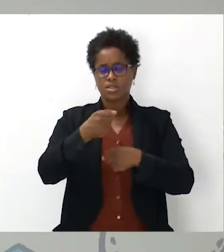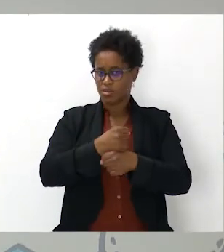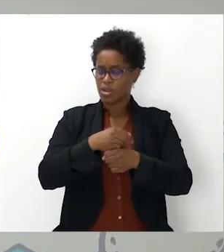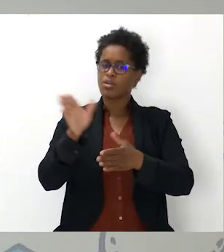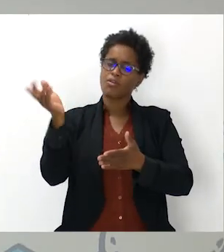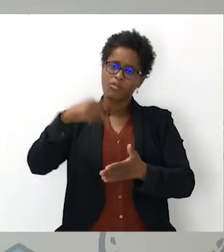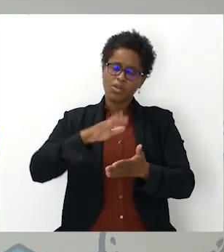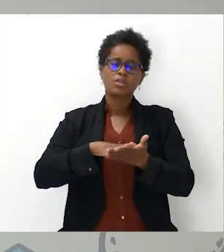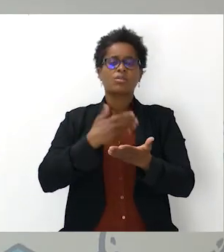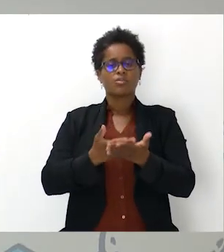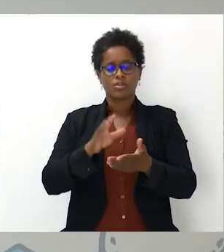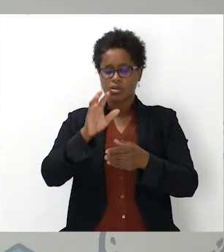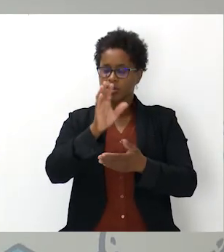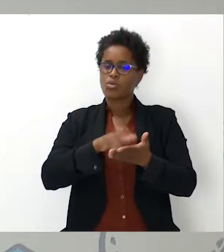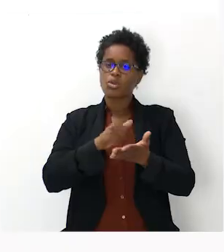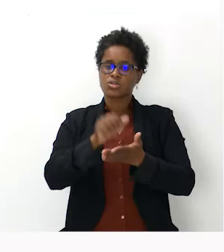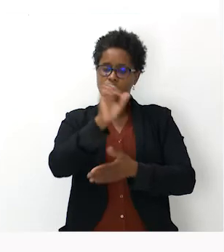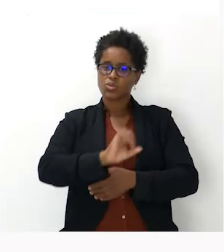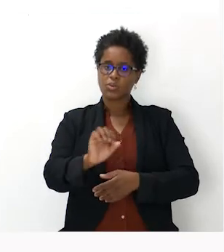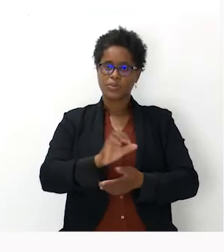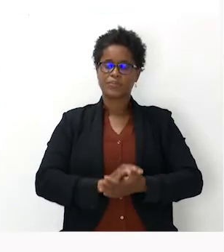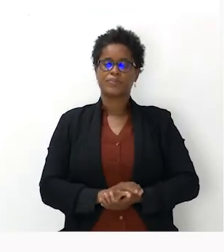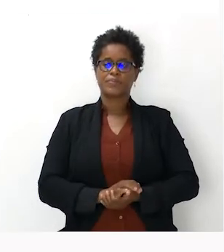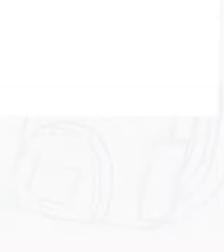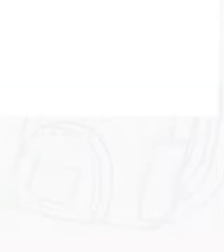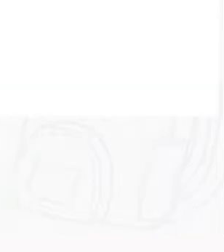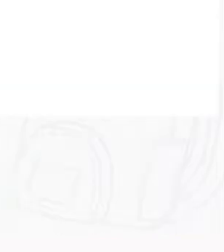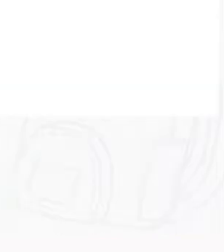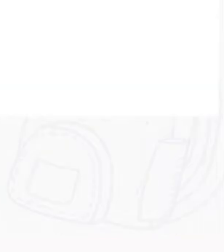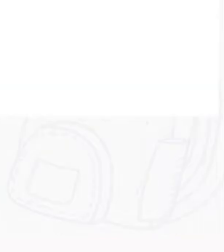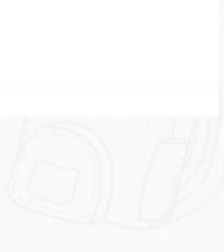Volto daqui a pouco para fazer a sua correção.